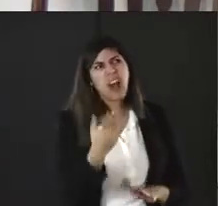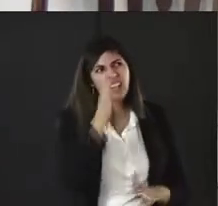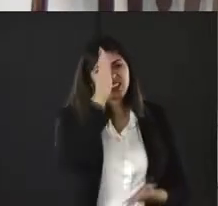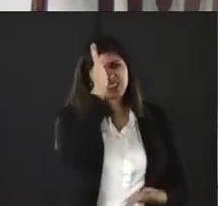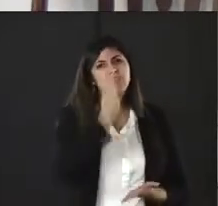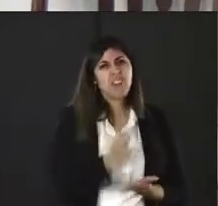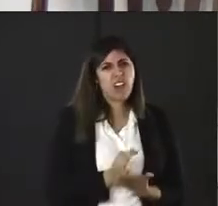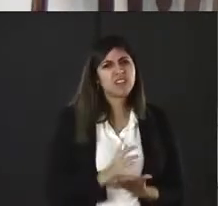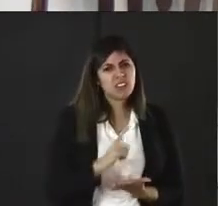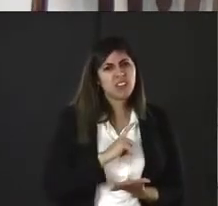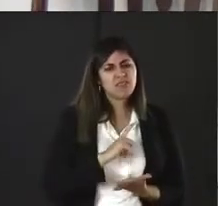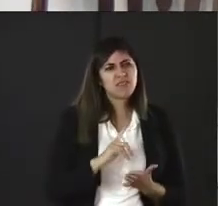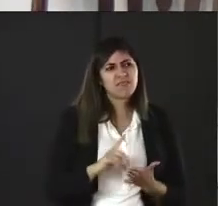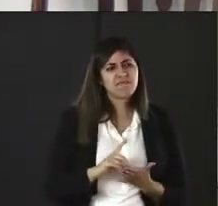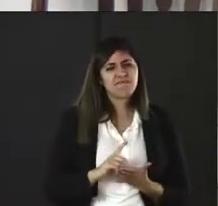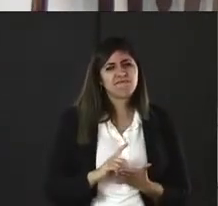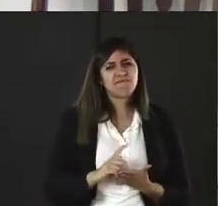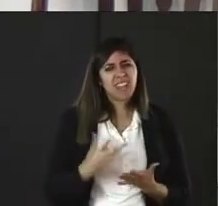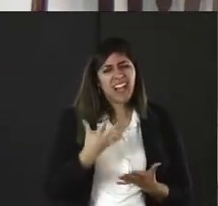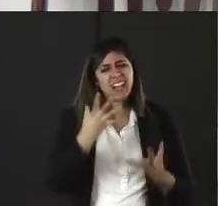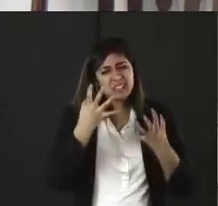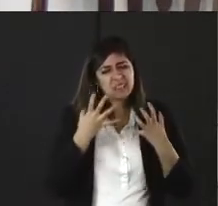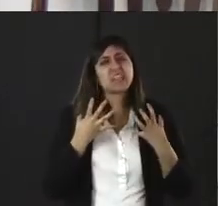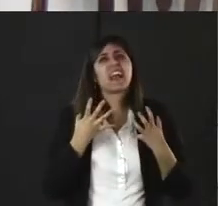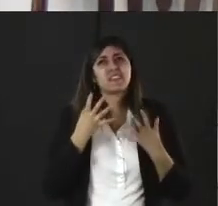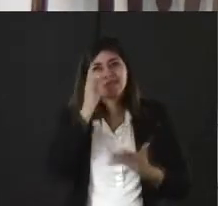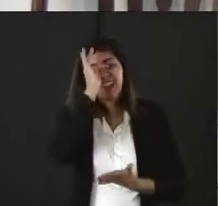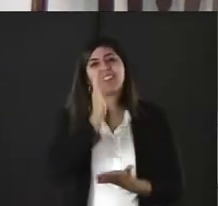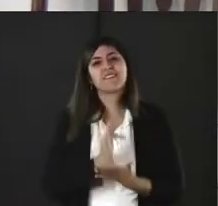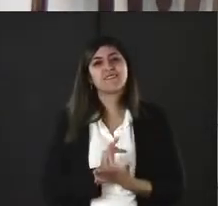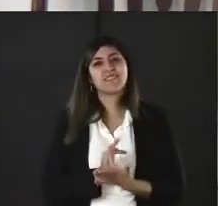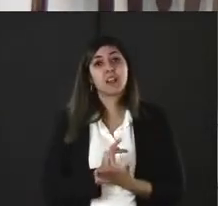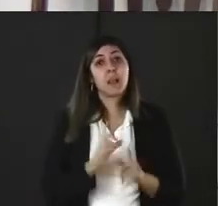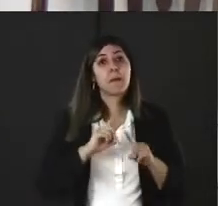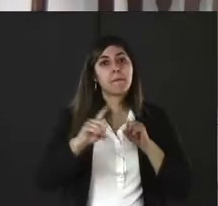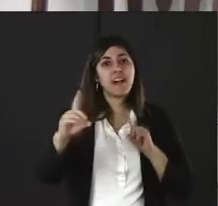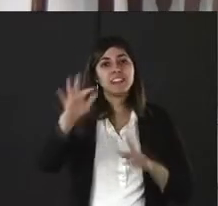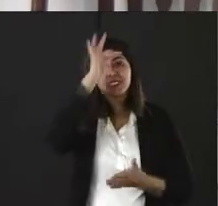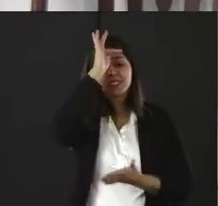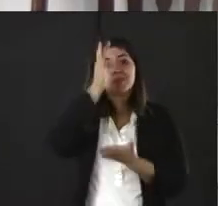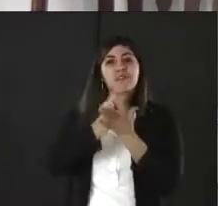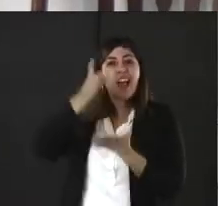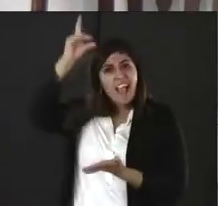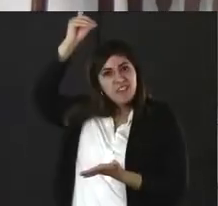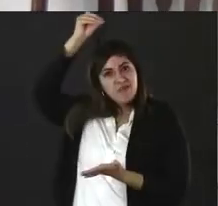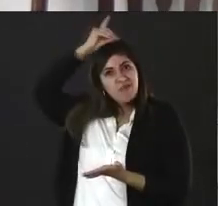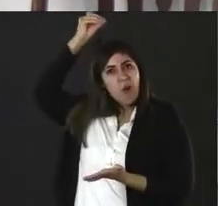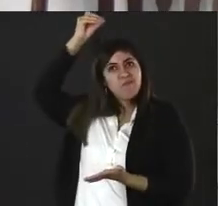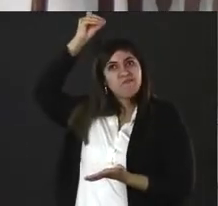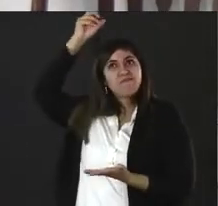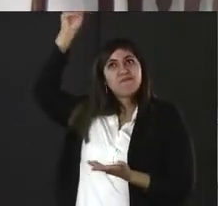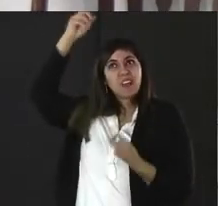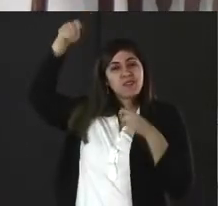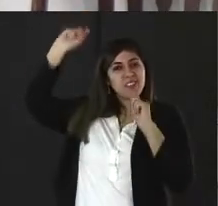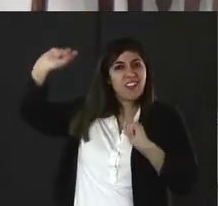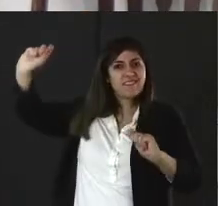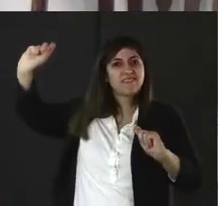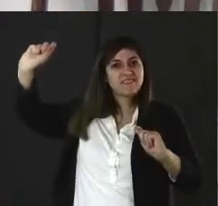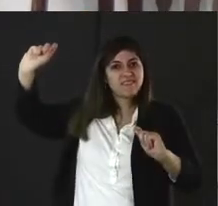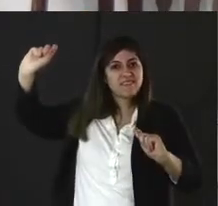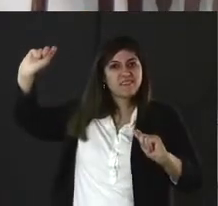gostaria mesmo de ter fé mas a fé é um dom de deus a fé não é produzida pelo nosso gosto